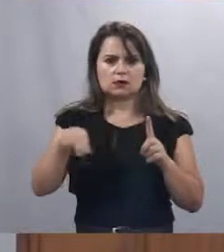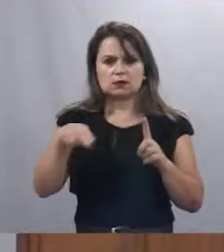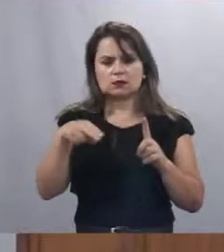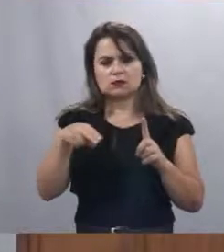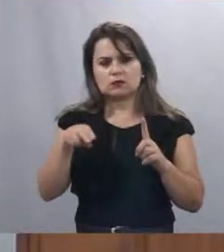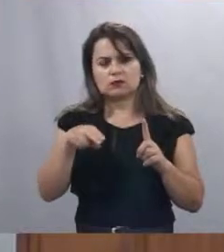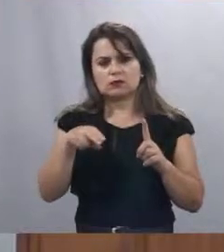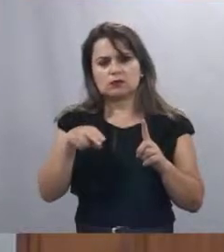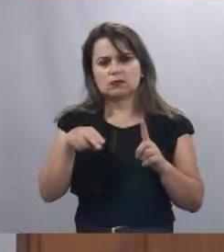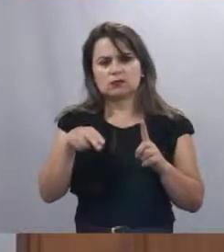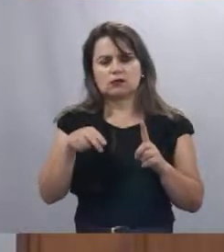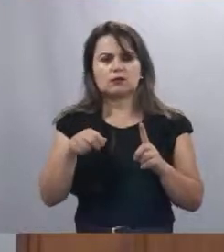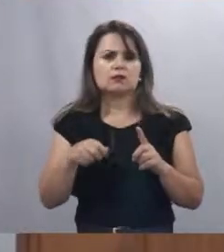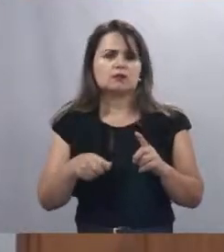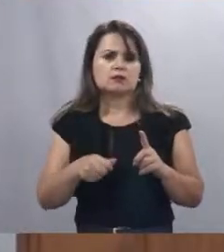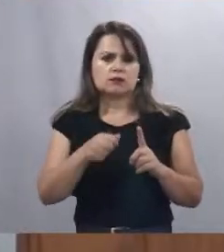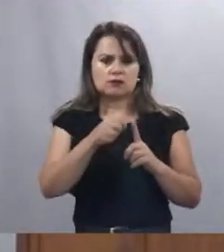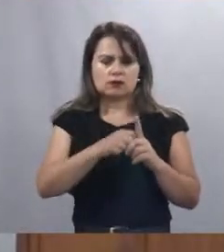a